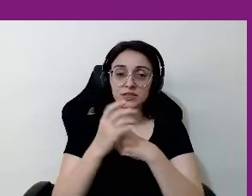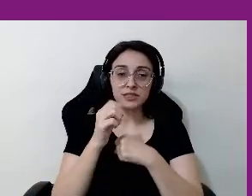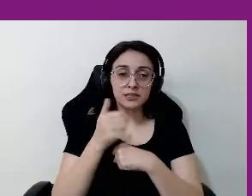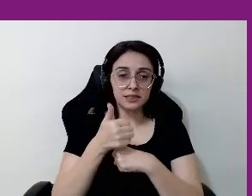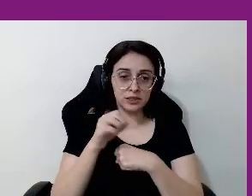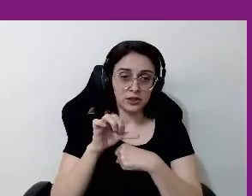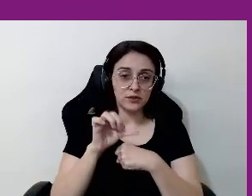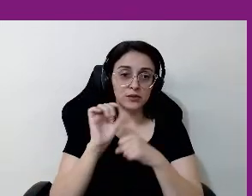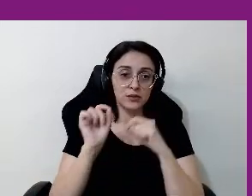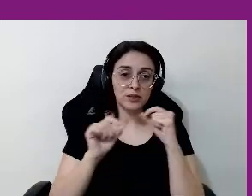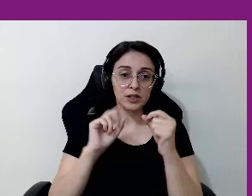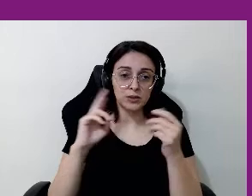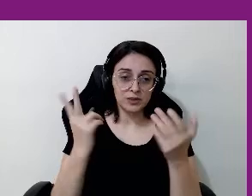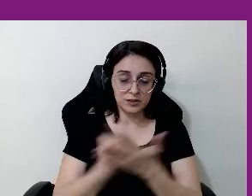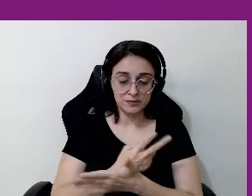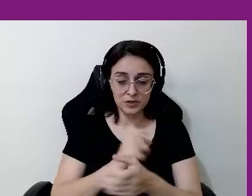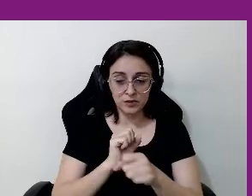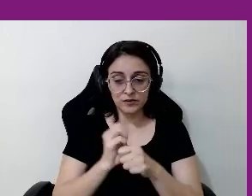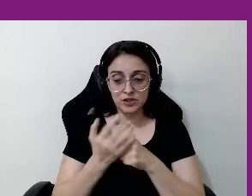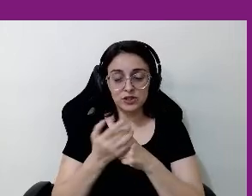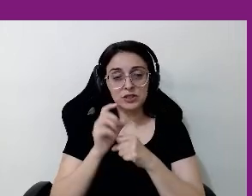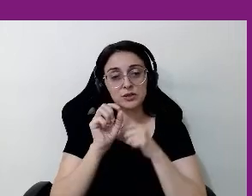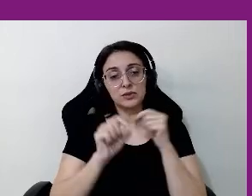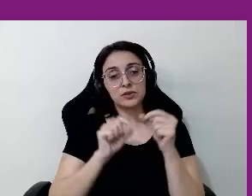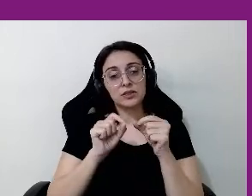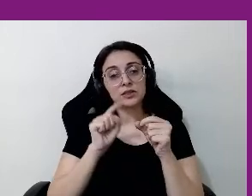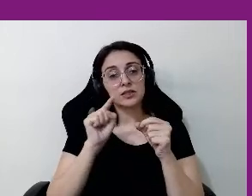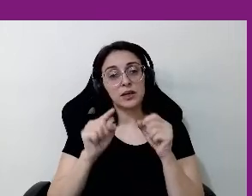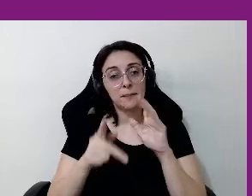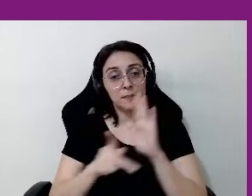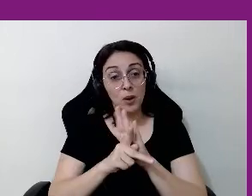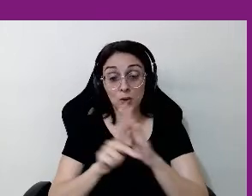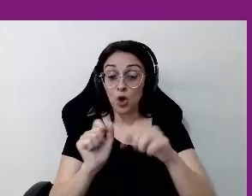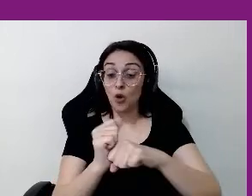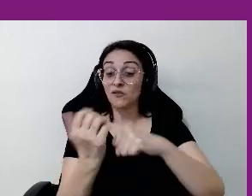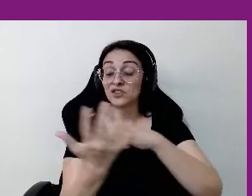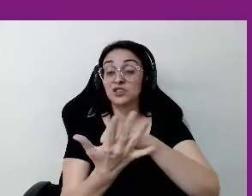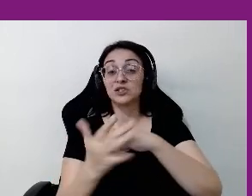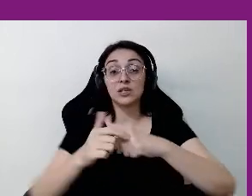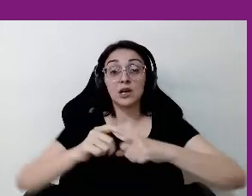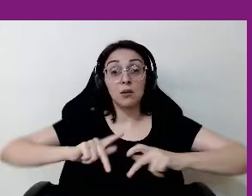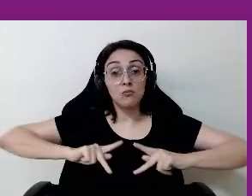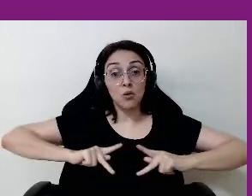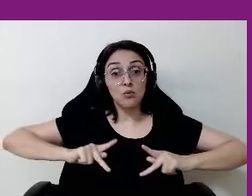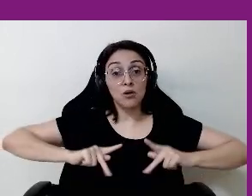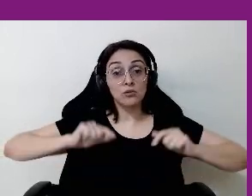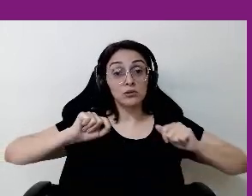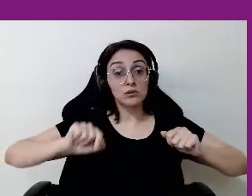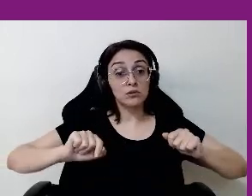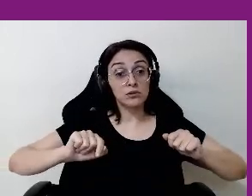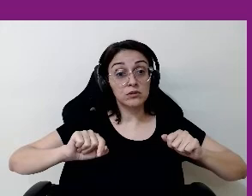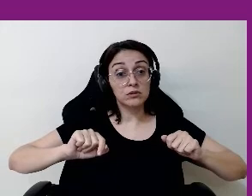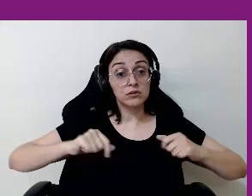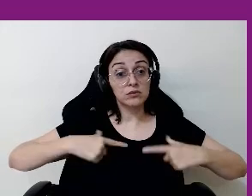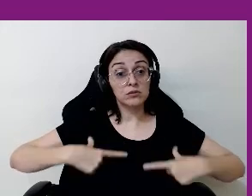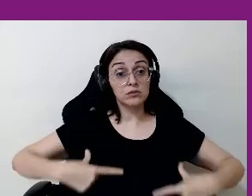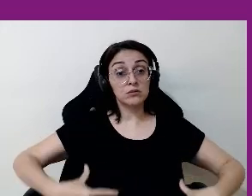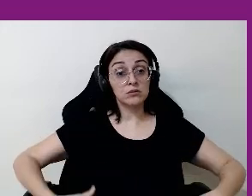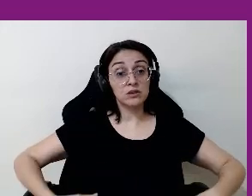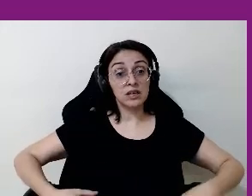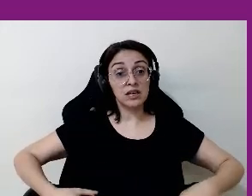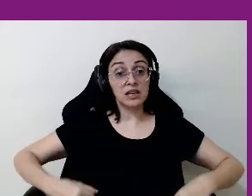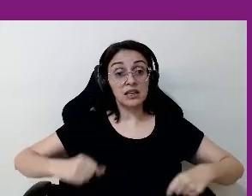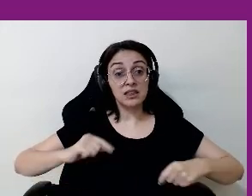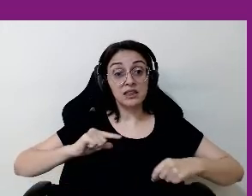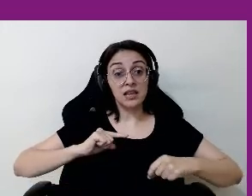Covid-19, o que a gente viu é que a própria Covid, os pulmões da Covid, eles têm uma pleura,